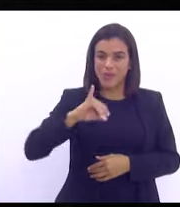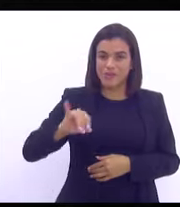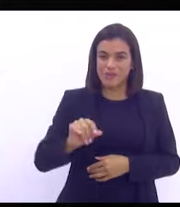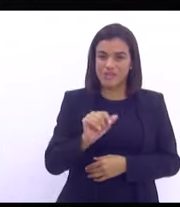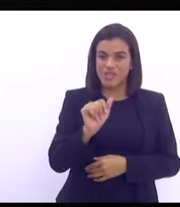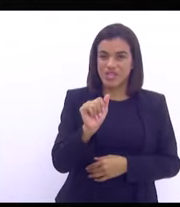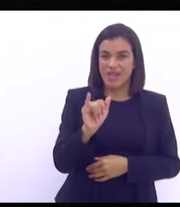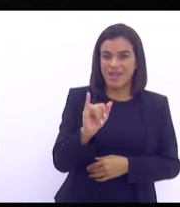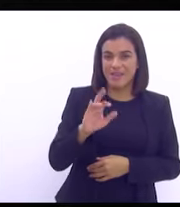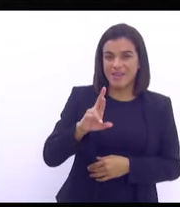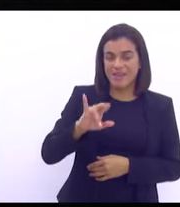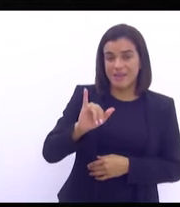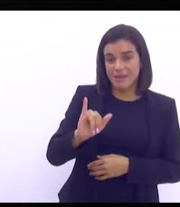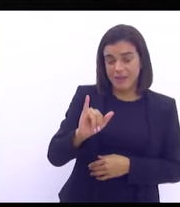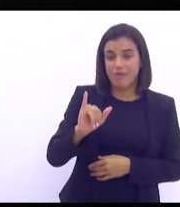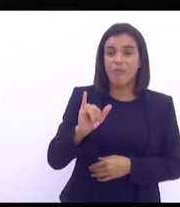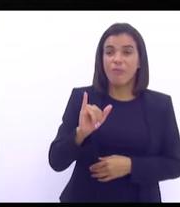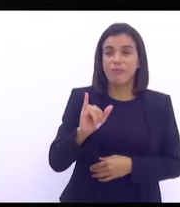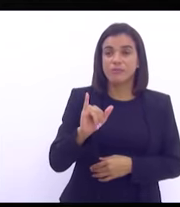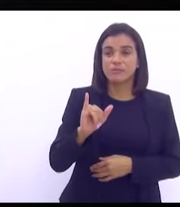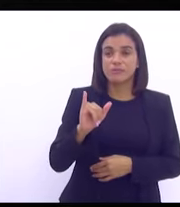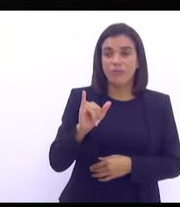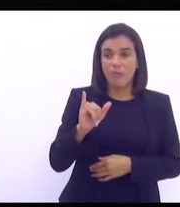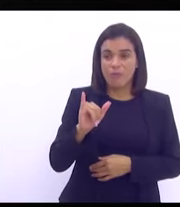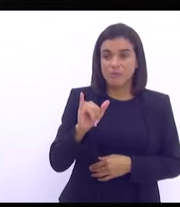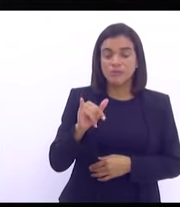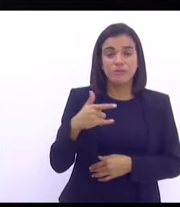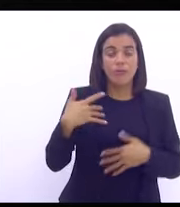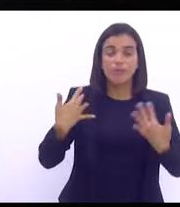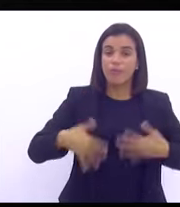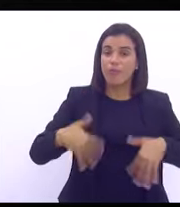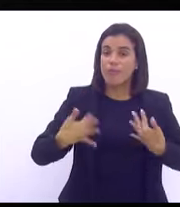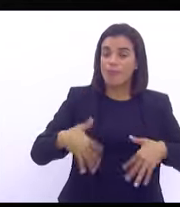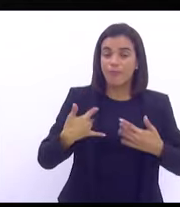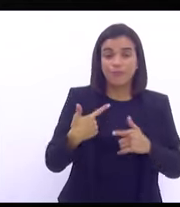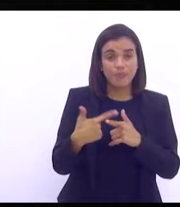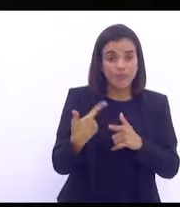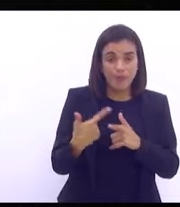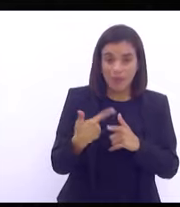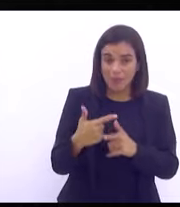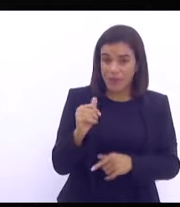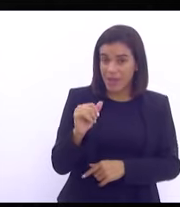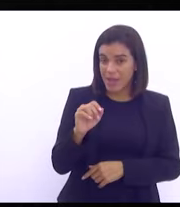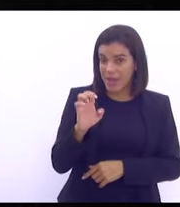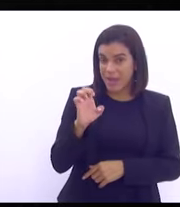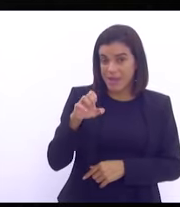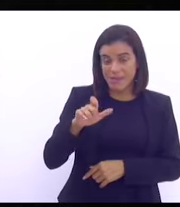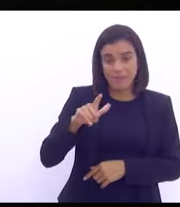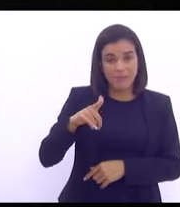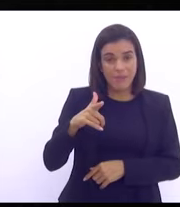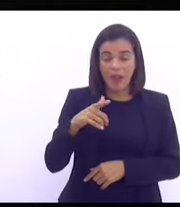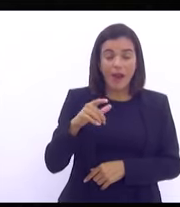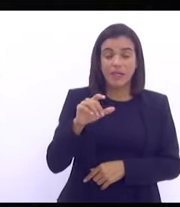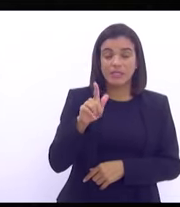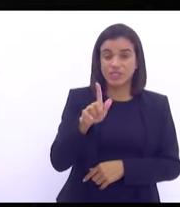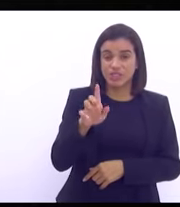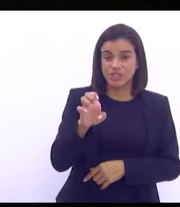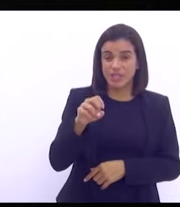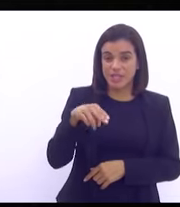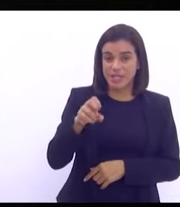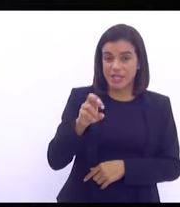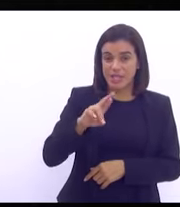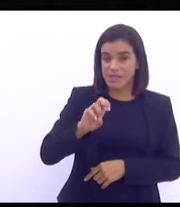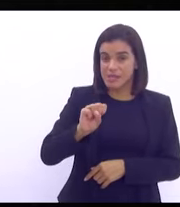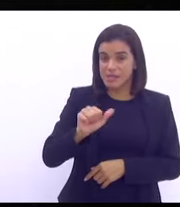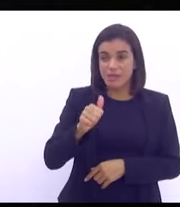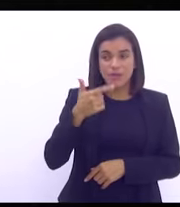vivenciamos na nossa Comissão de Saneamento Ambiental o desespero que é, porque a Enel não consegue atender, a Genesa não consegue